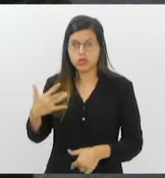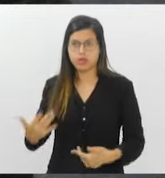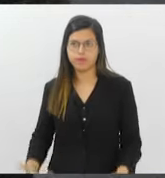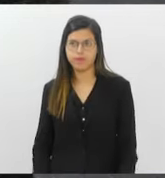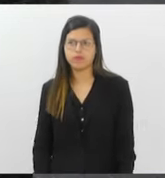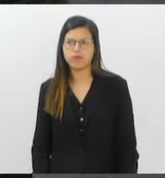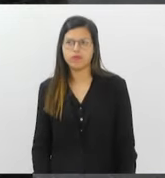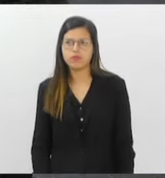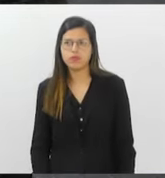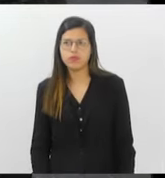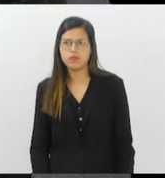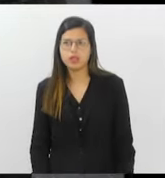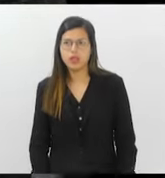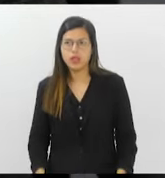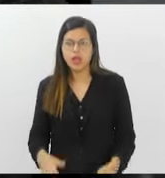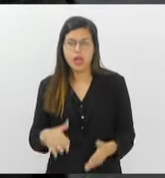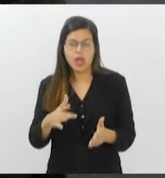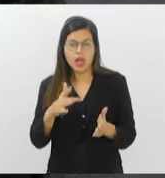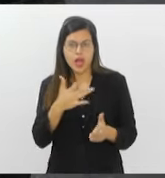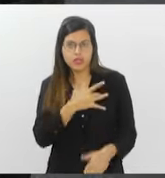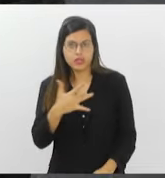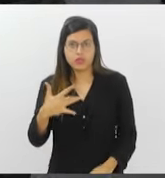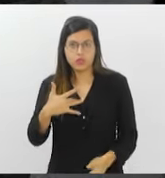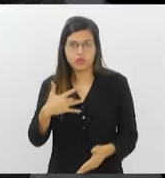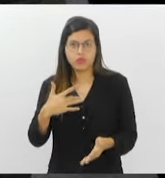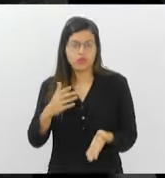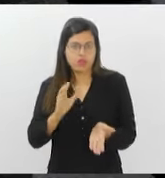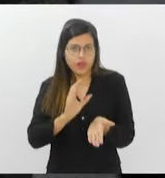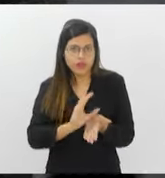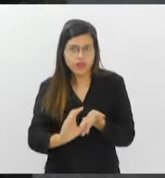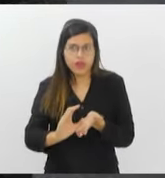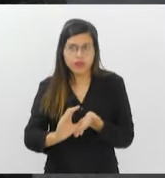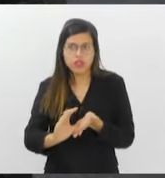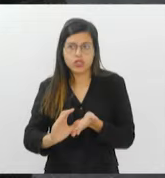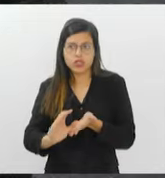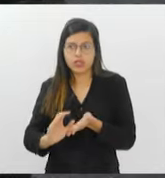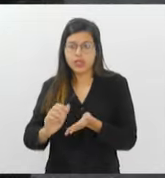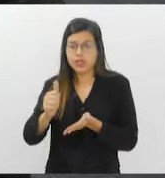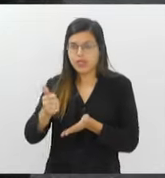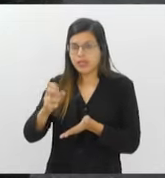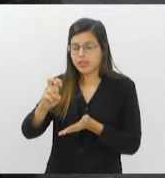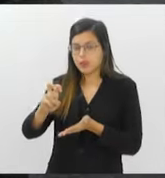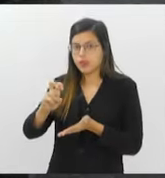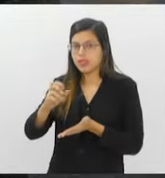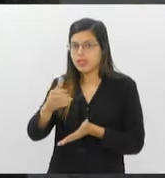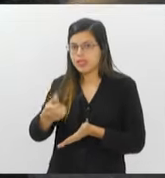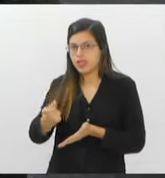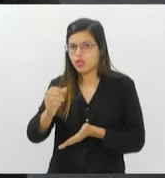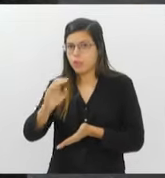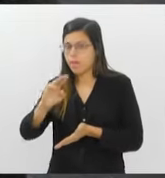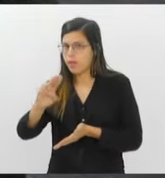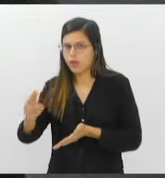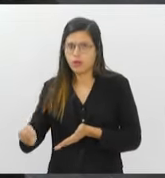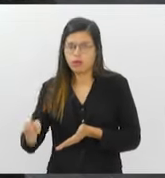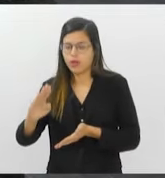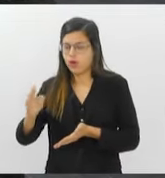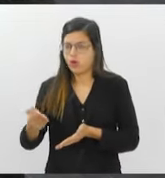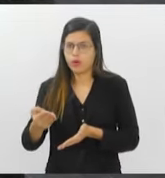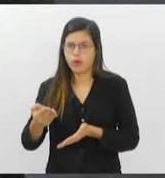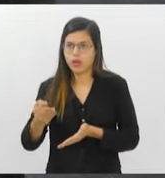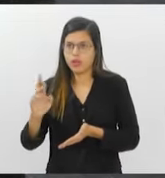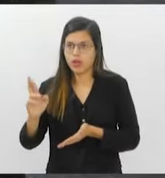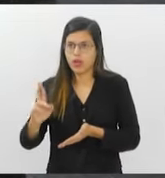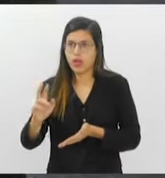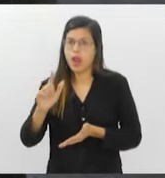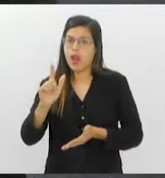a saúde investe uns 6 bilhões e 800. 15% de 6 bilhões e 800 é aproximadamente